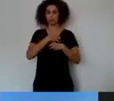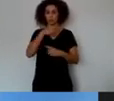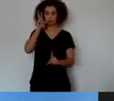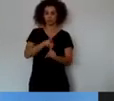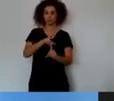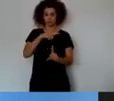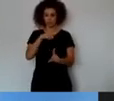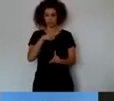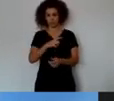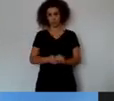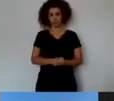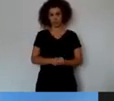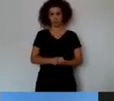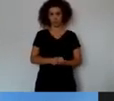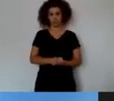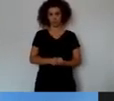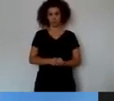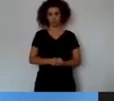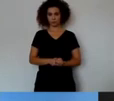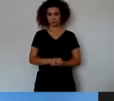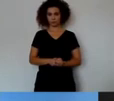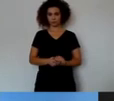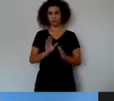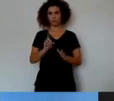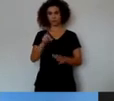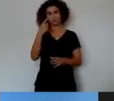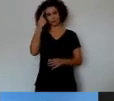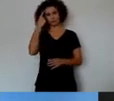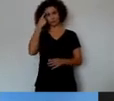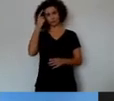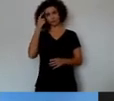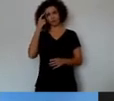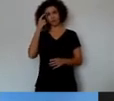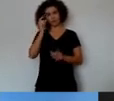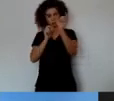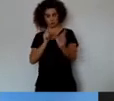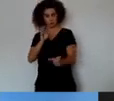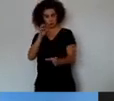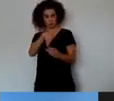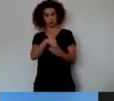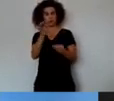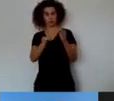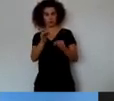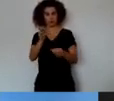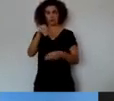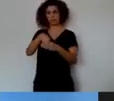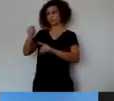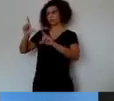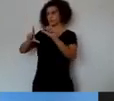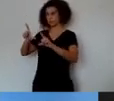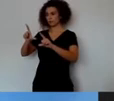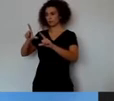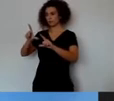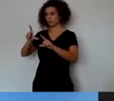são cargos de poder. São pessoas racialmente parecidas com vocês? Vocês se veem representados em todos esses